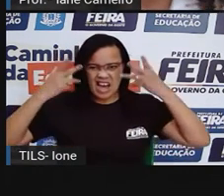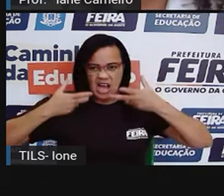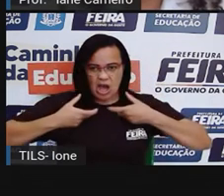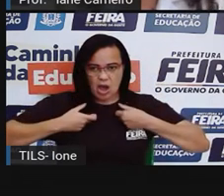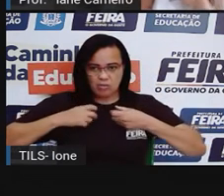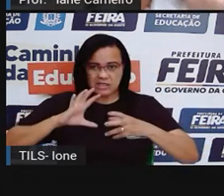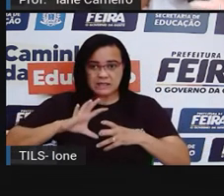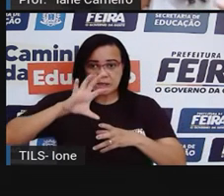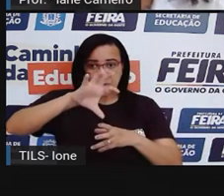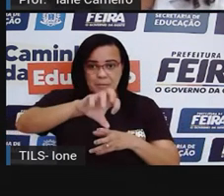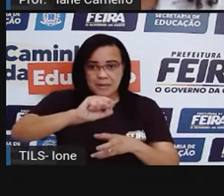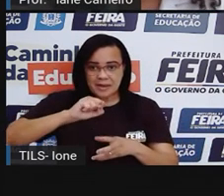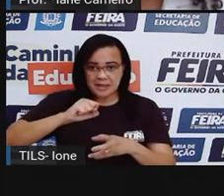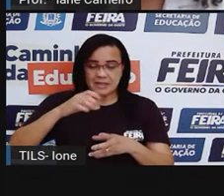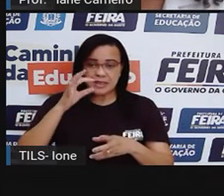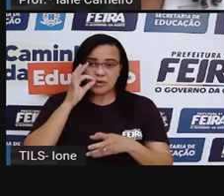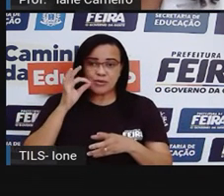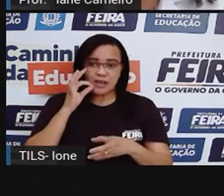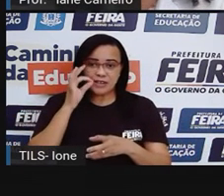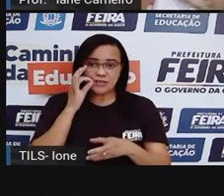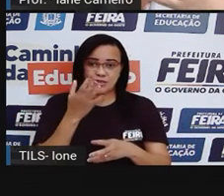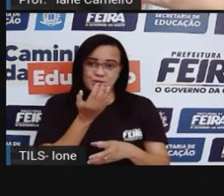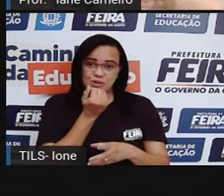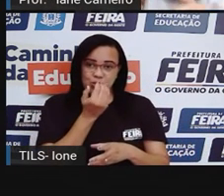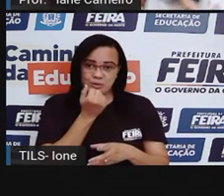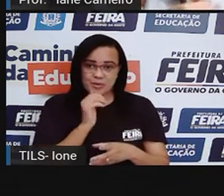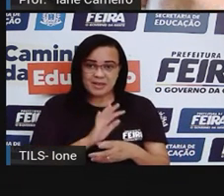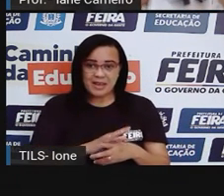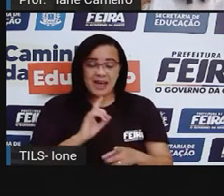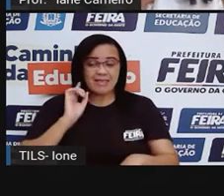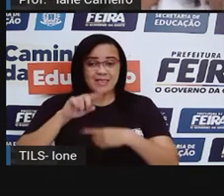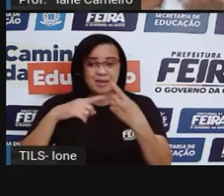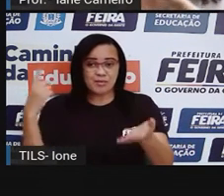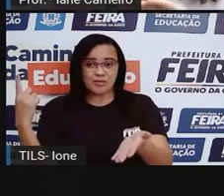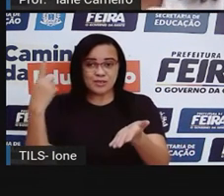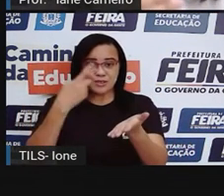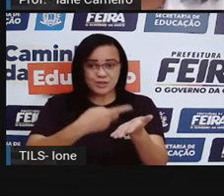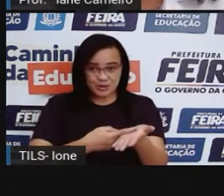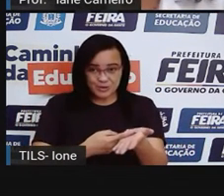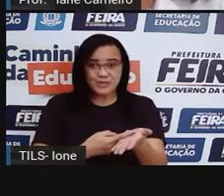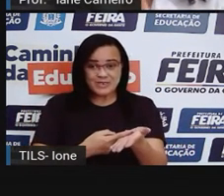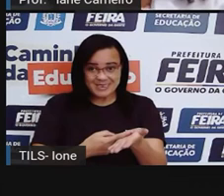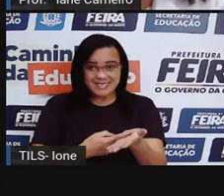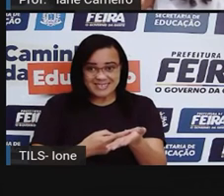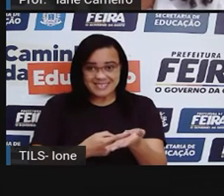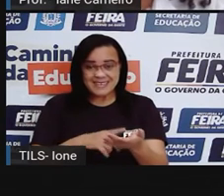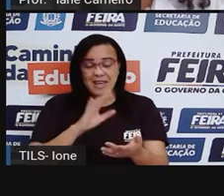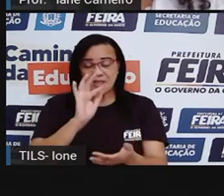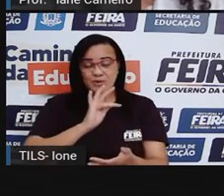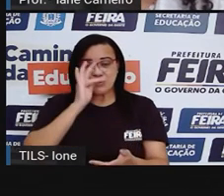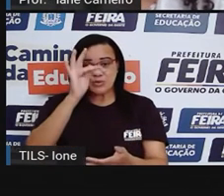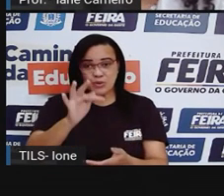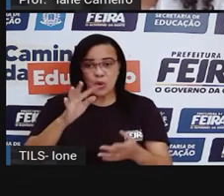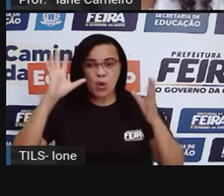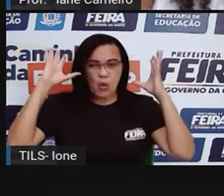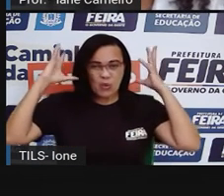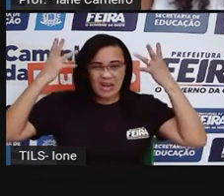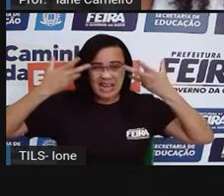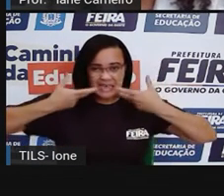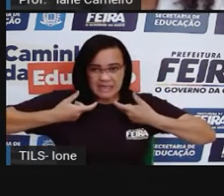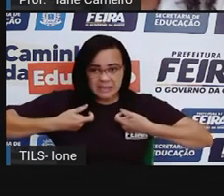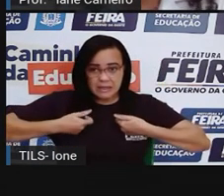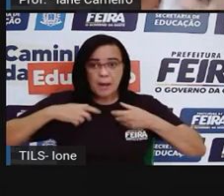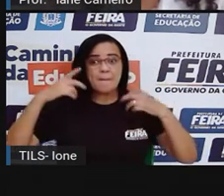devorar o ratinho e o ratinho fez um acordo com ele. E depois o leão acabou precisando do ratinho que